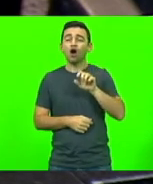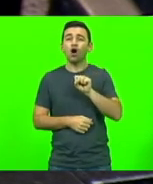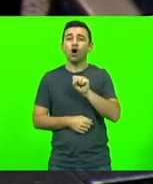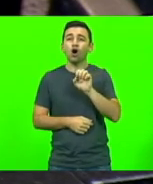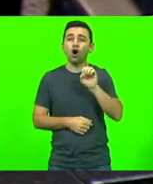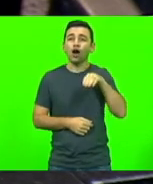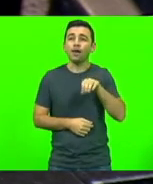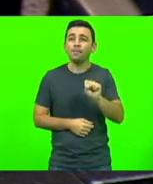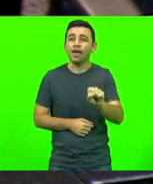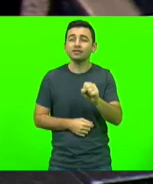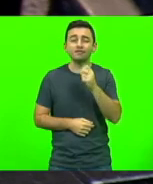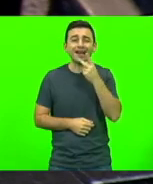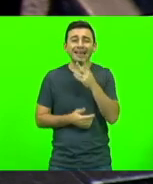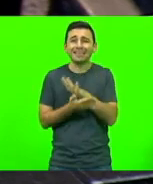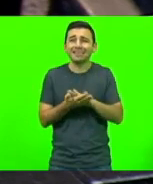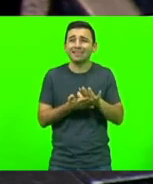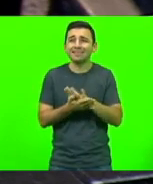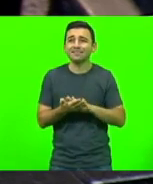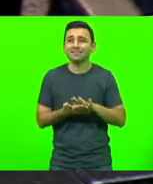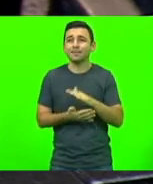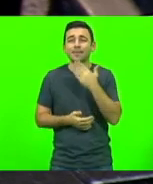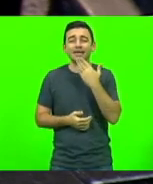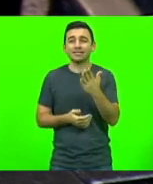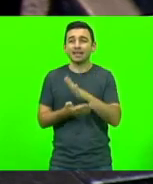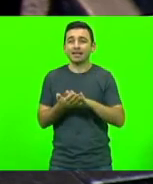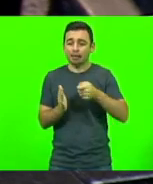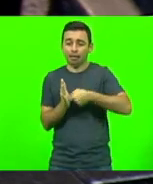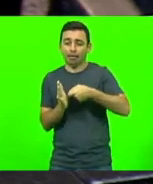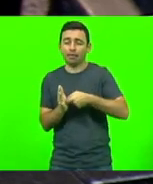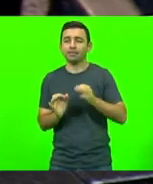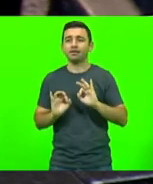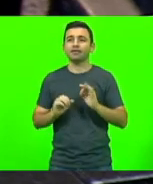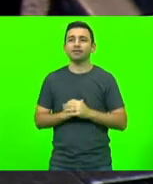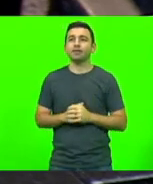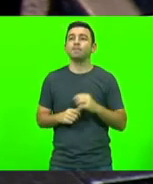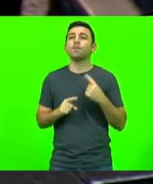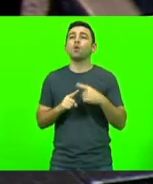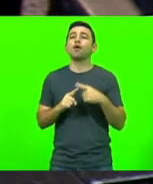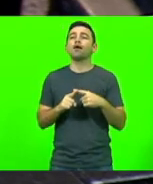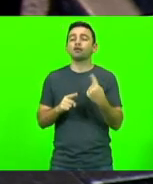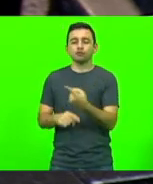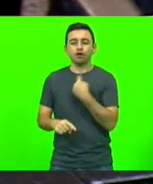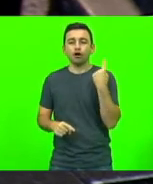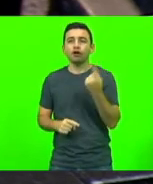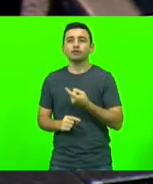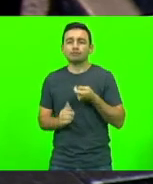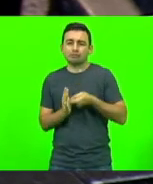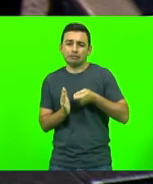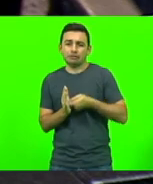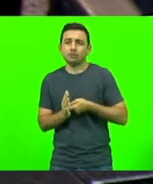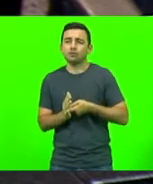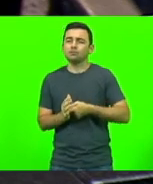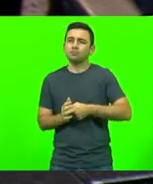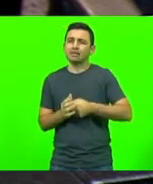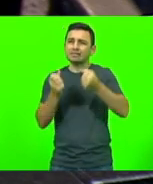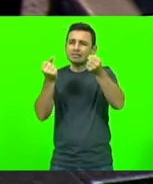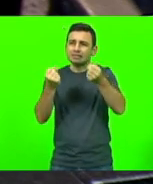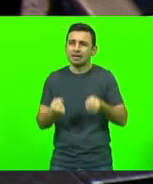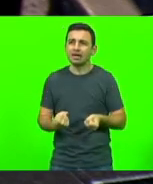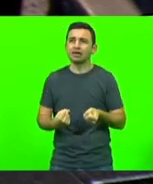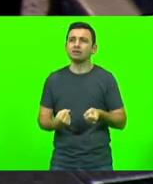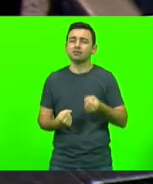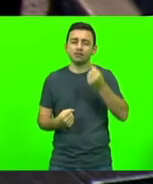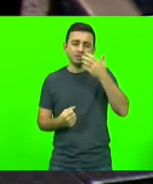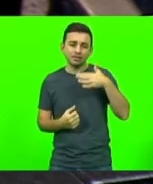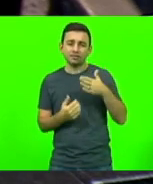pede isso, não, nem a OMS exige isso. Por que estamos fazendo isso, sufocando as nossas crianças,